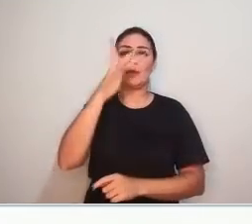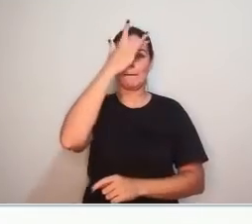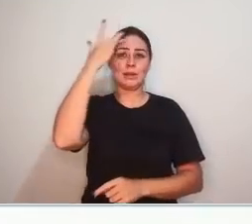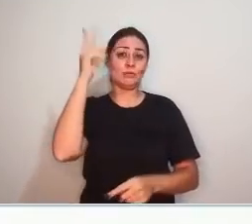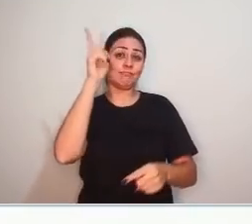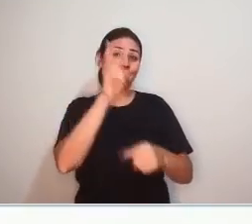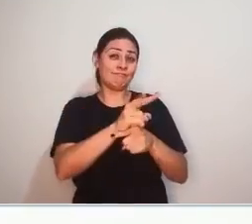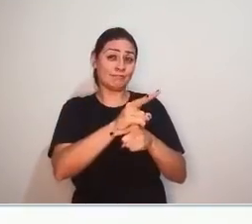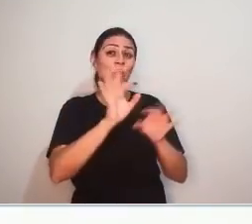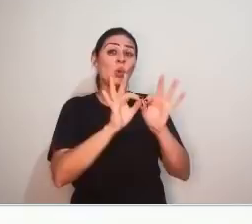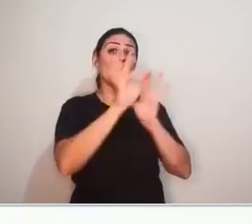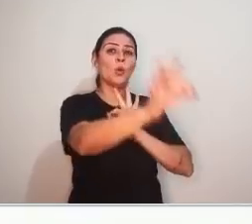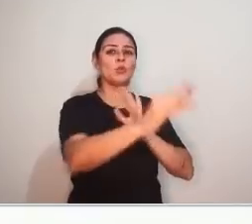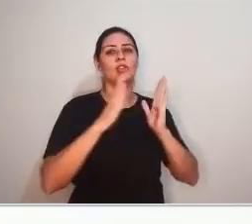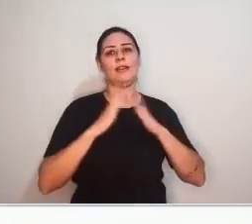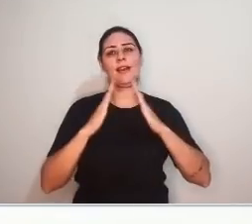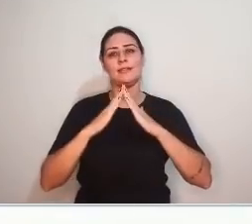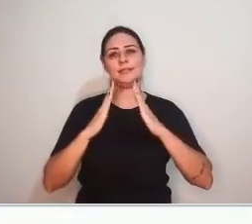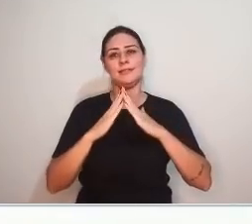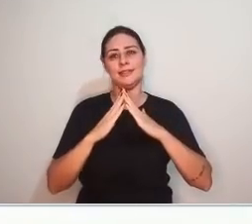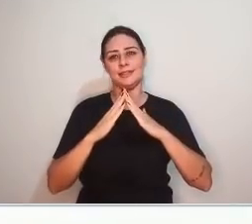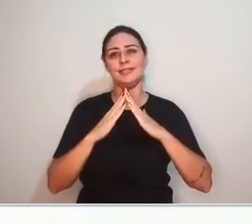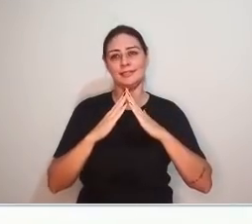local físico supervisionado, longe da casa dele.